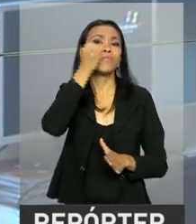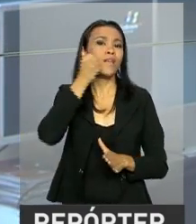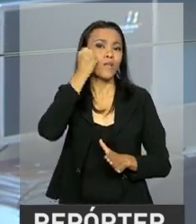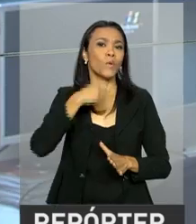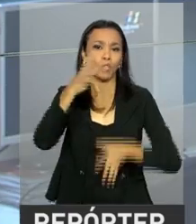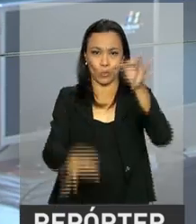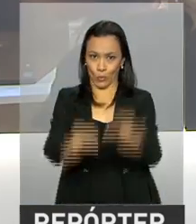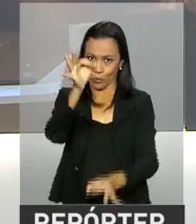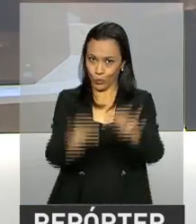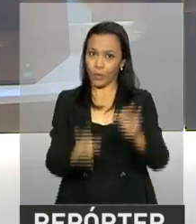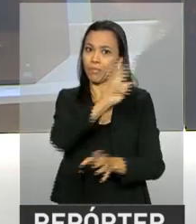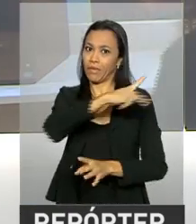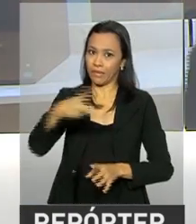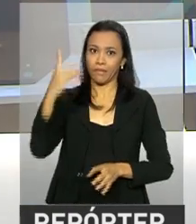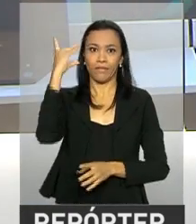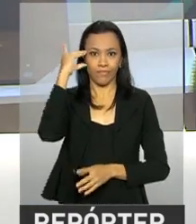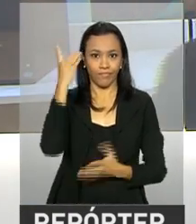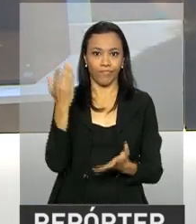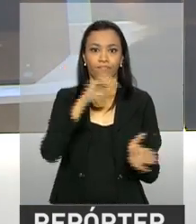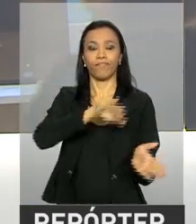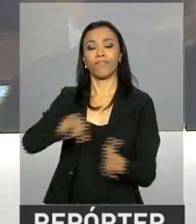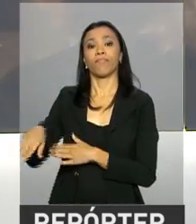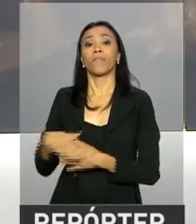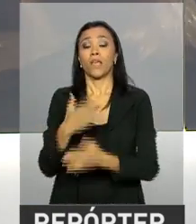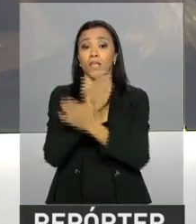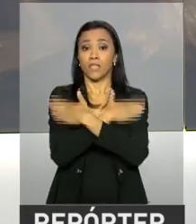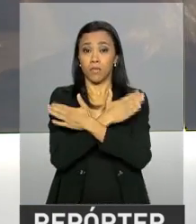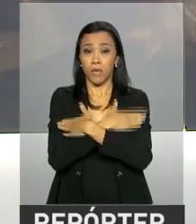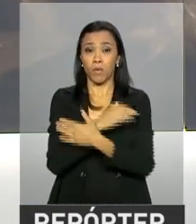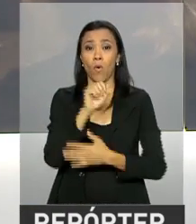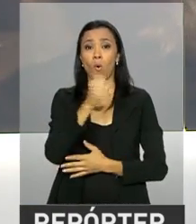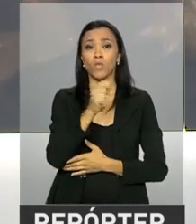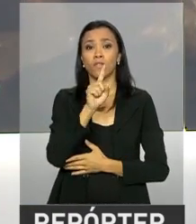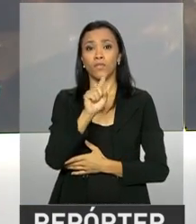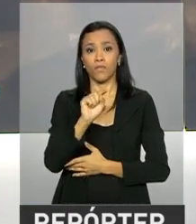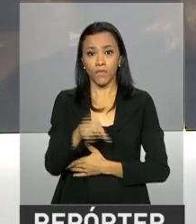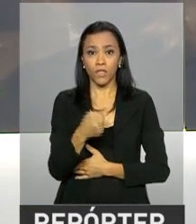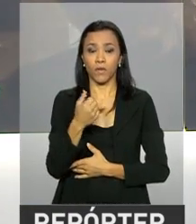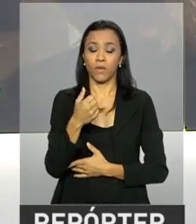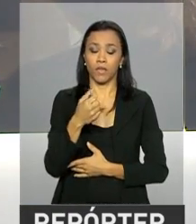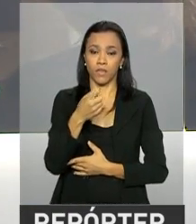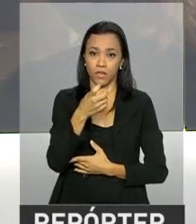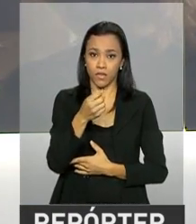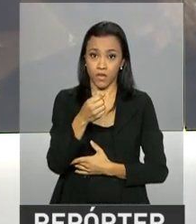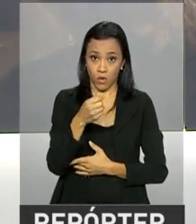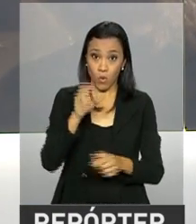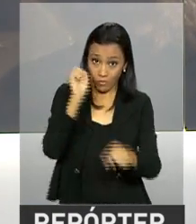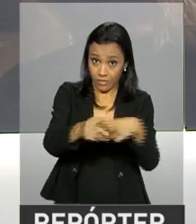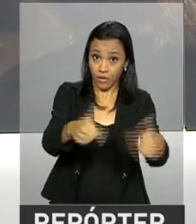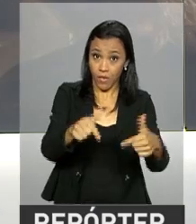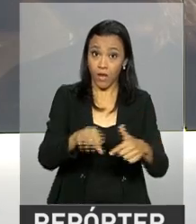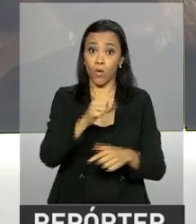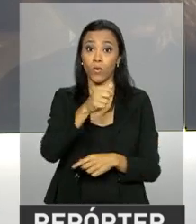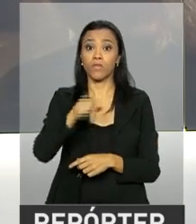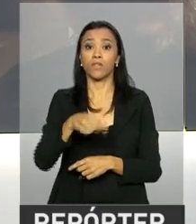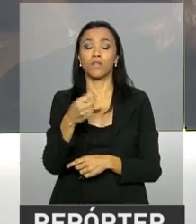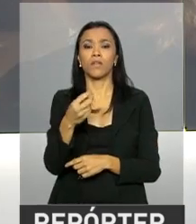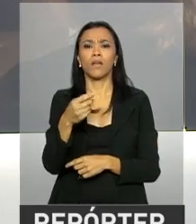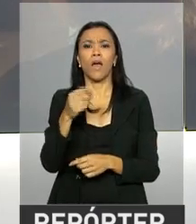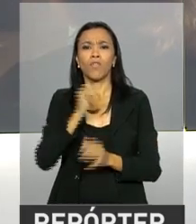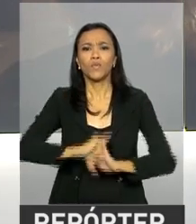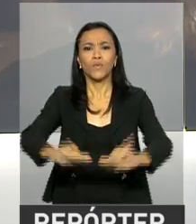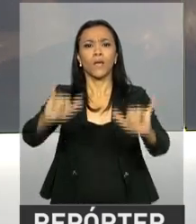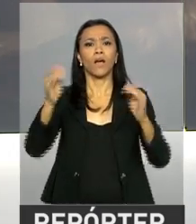Dilma Rousseff e o desemprego ficou em 11 6% no trimestre encerrado em Julho segundo dados